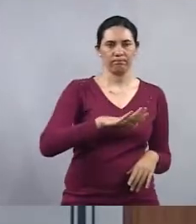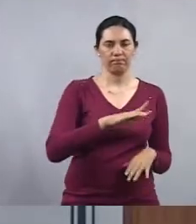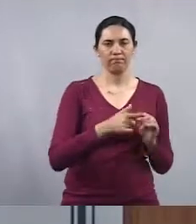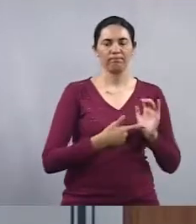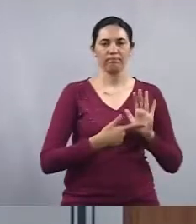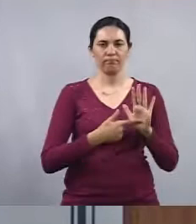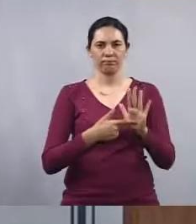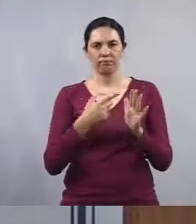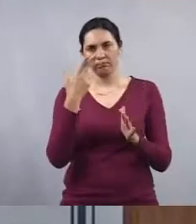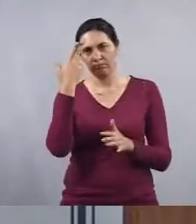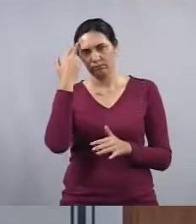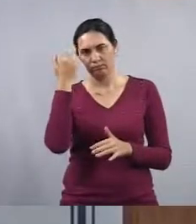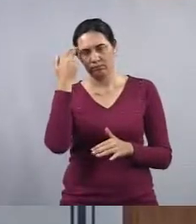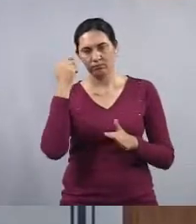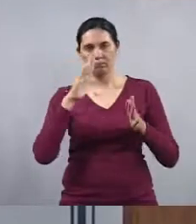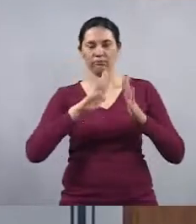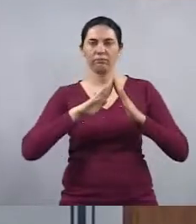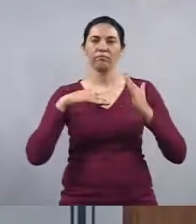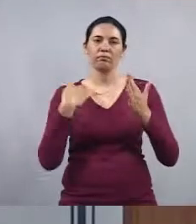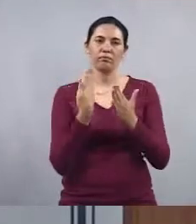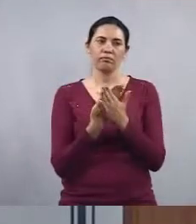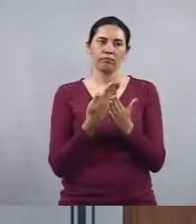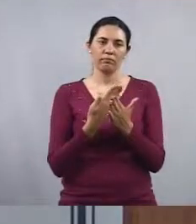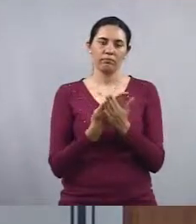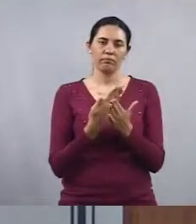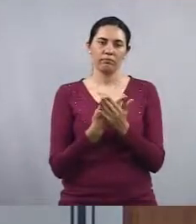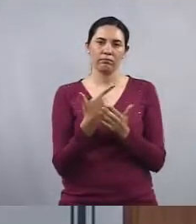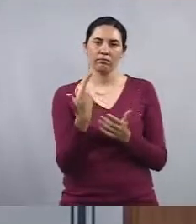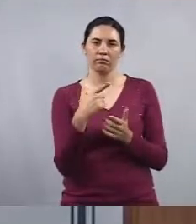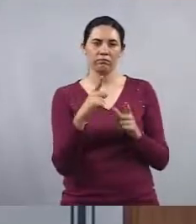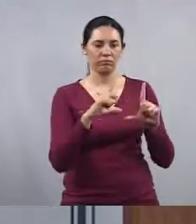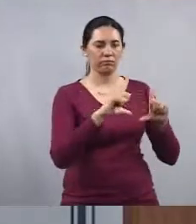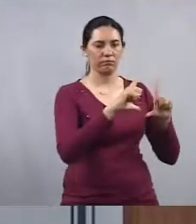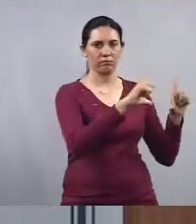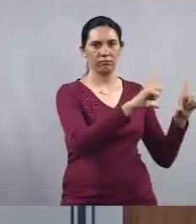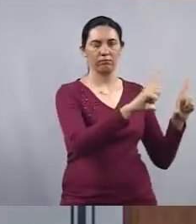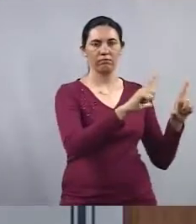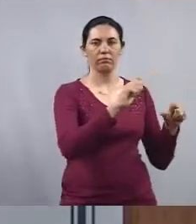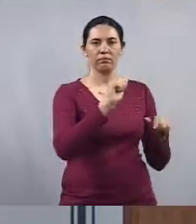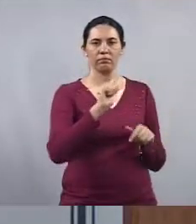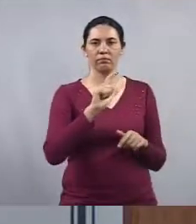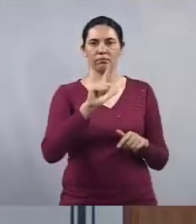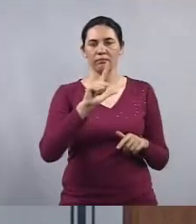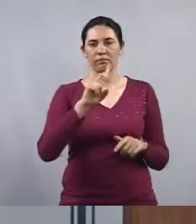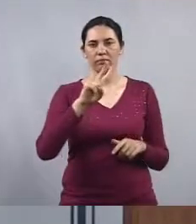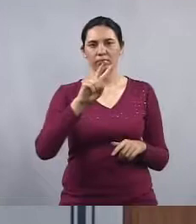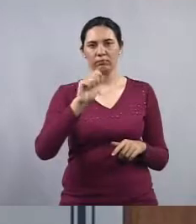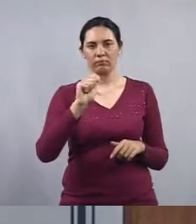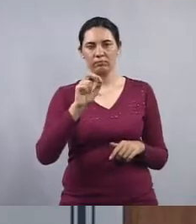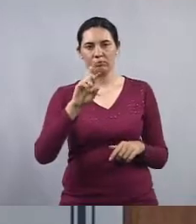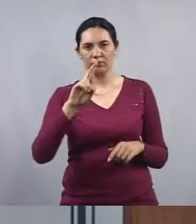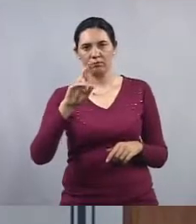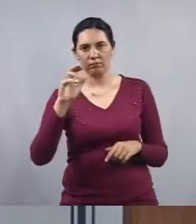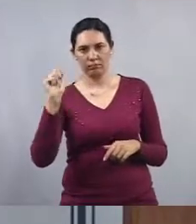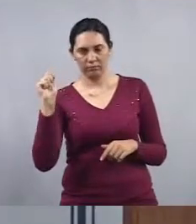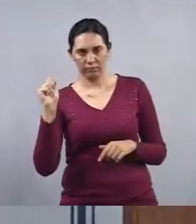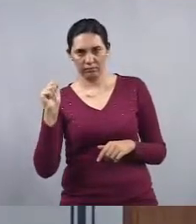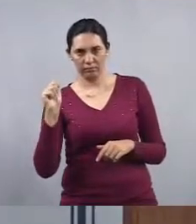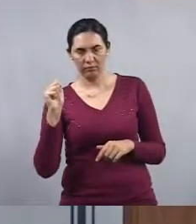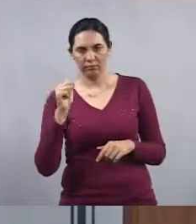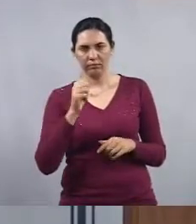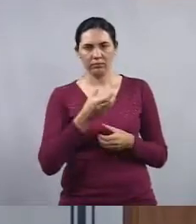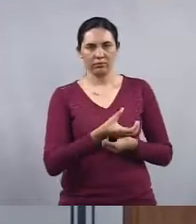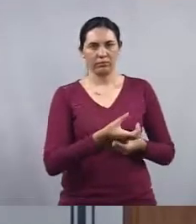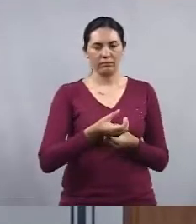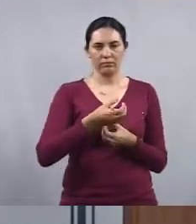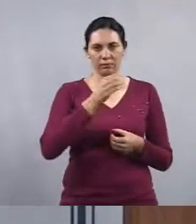a existência de escolas sem o alvará de bombeiro e sem alvará de vigilância